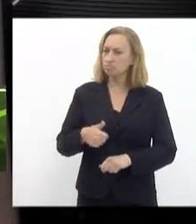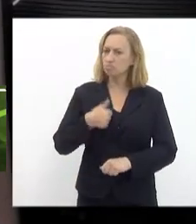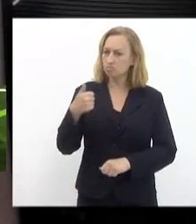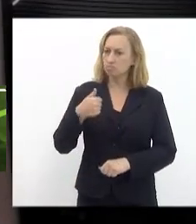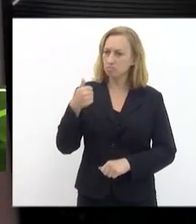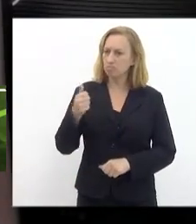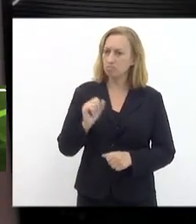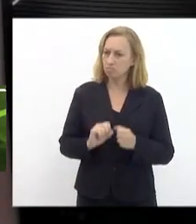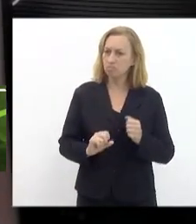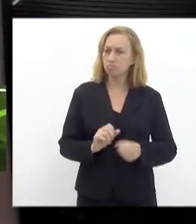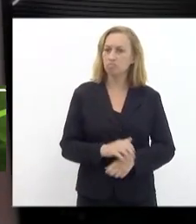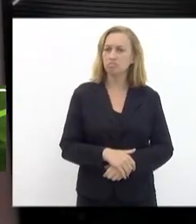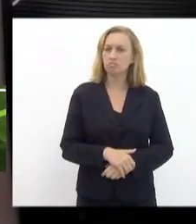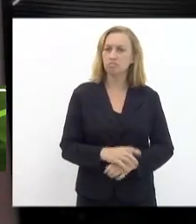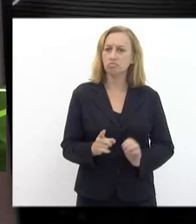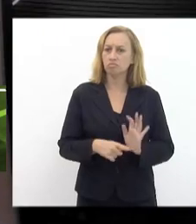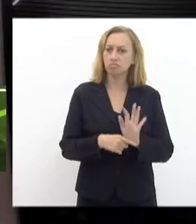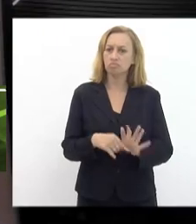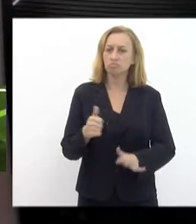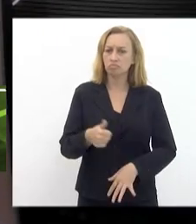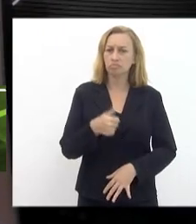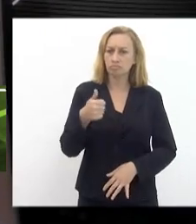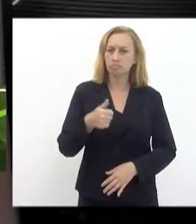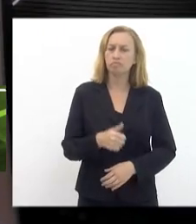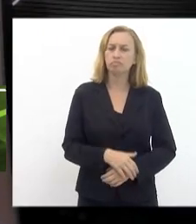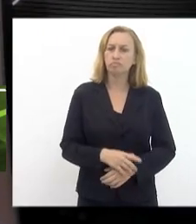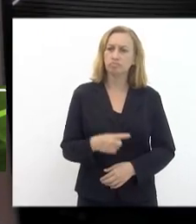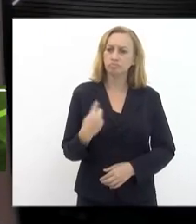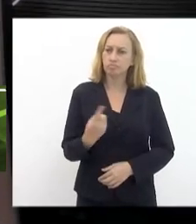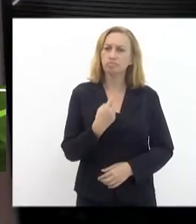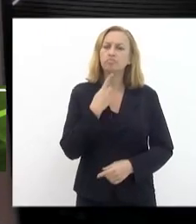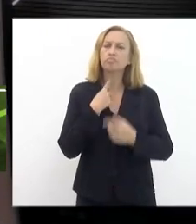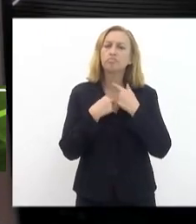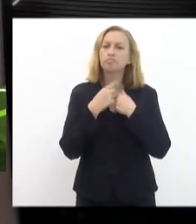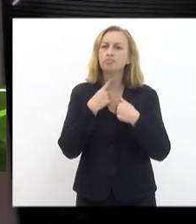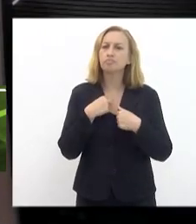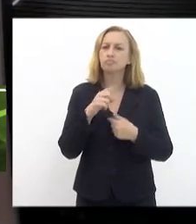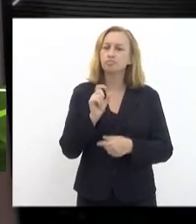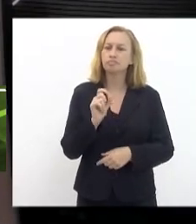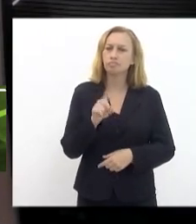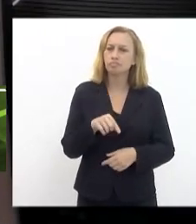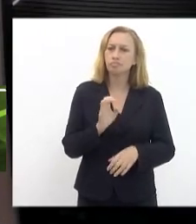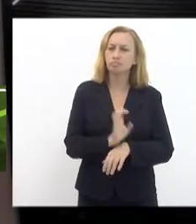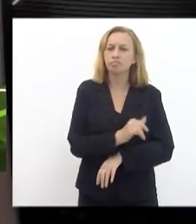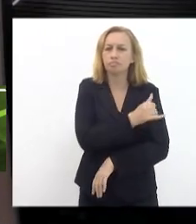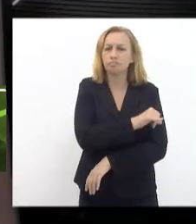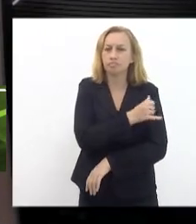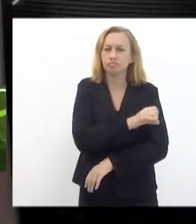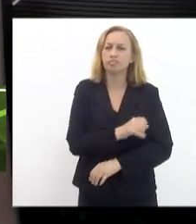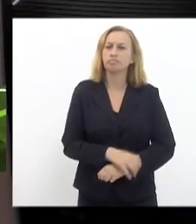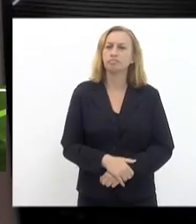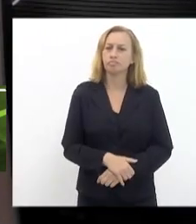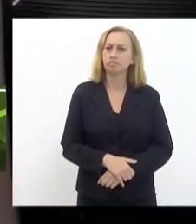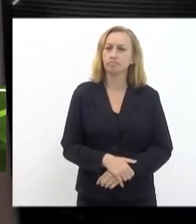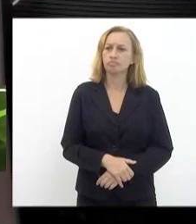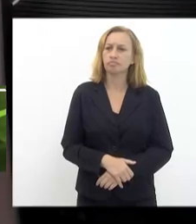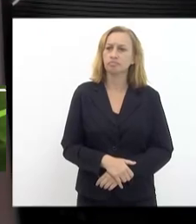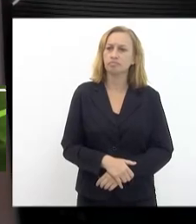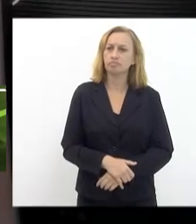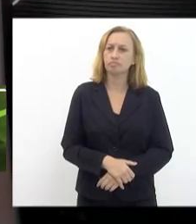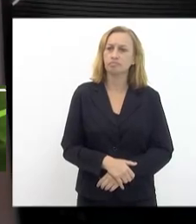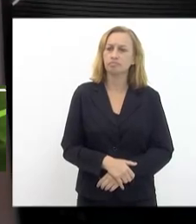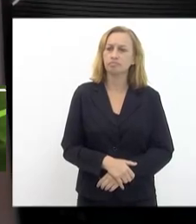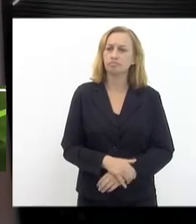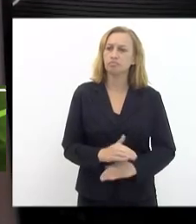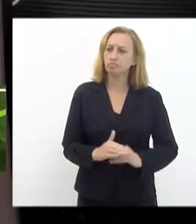forma possível da contribuição efetiva para aquilo que a gente deseja que é esse Estado do Rio de Janeiro sair da